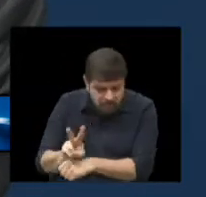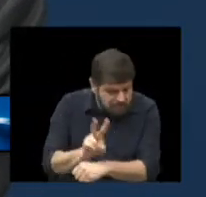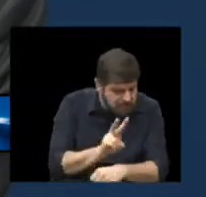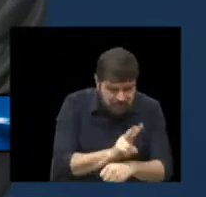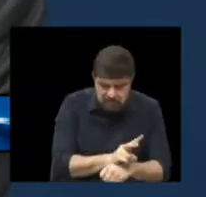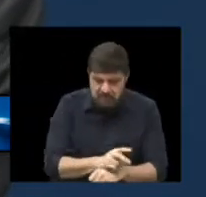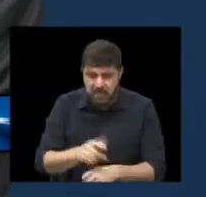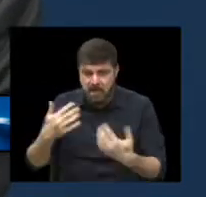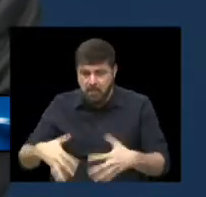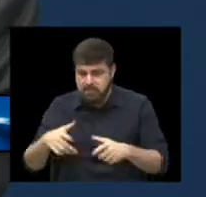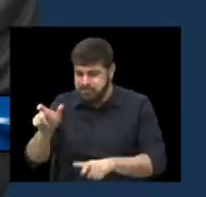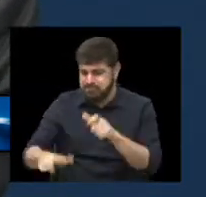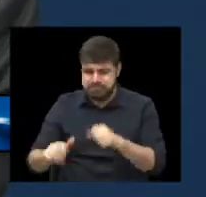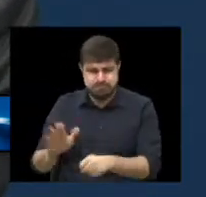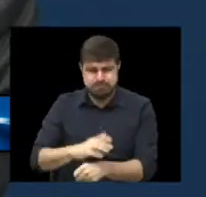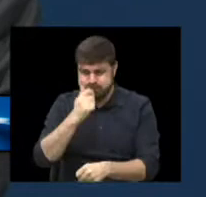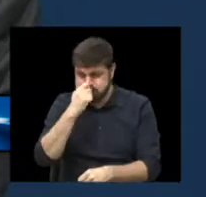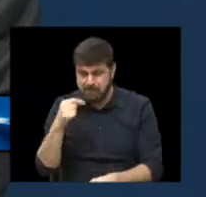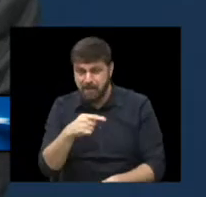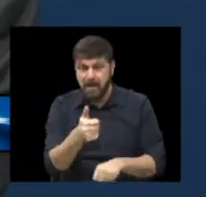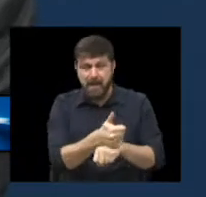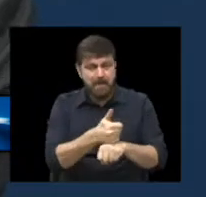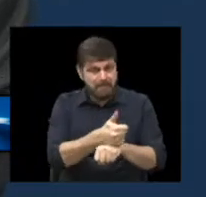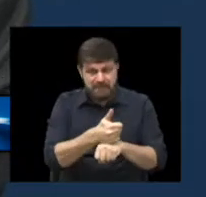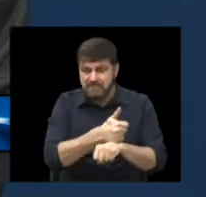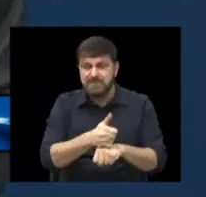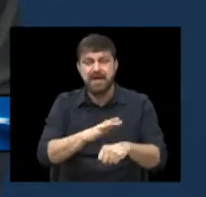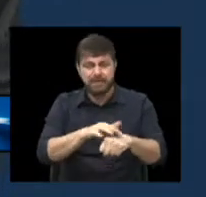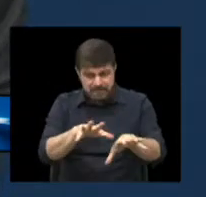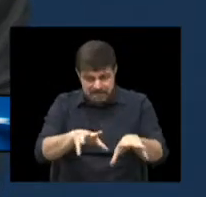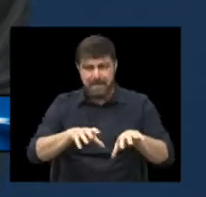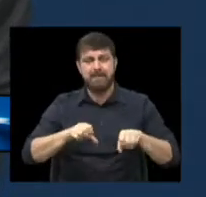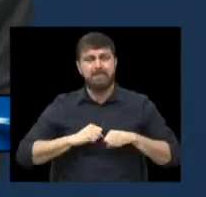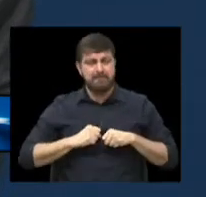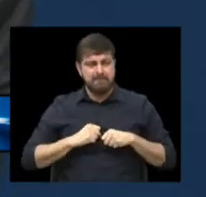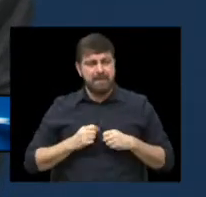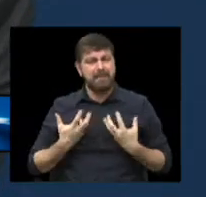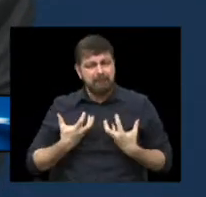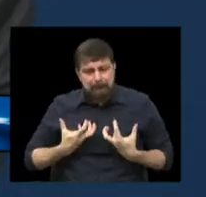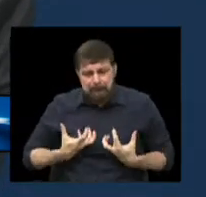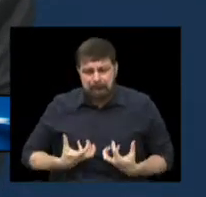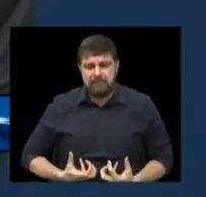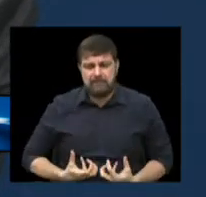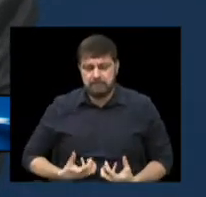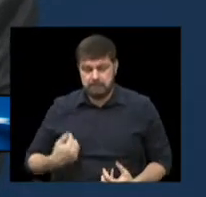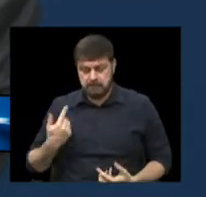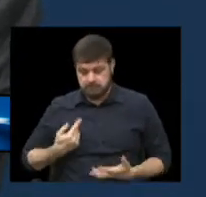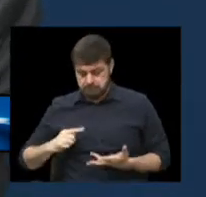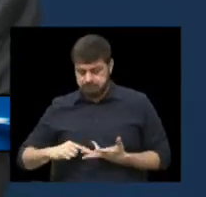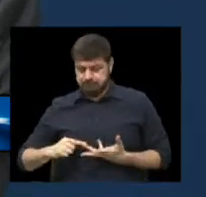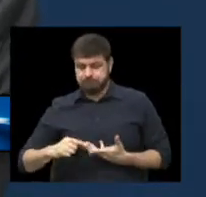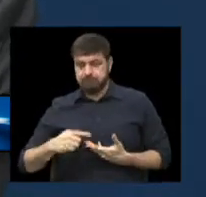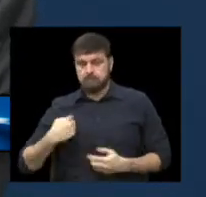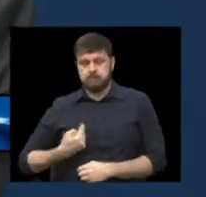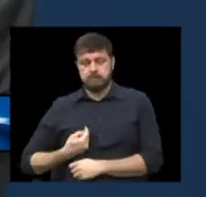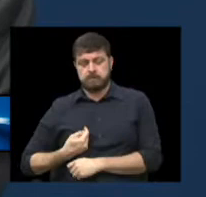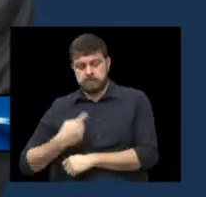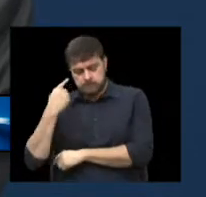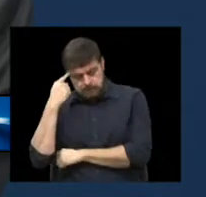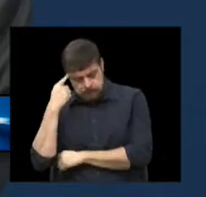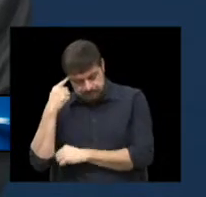mas também propenso ao adoecimento pelo mesmo motivo, enfim. São várias as questões aí que nos fazem ter uma